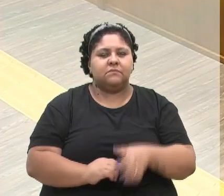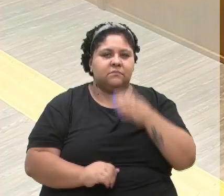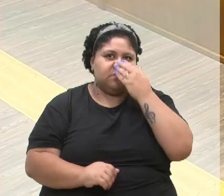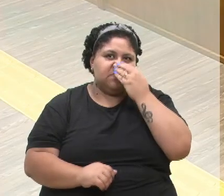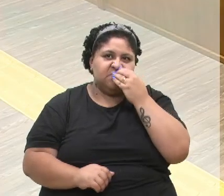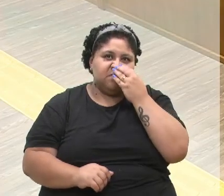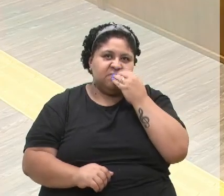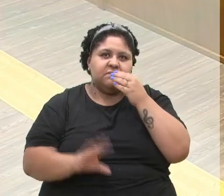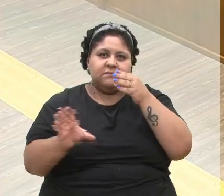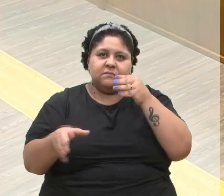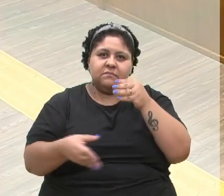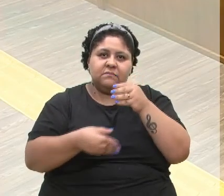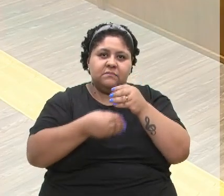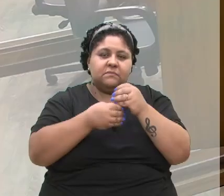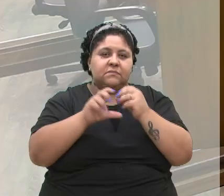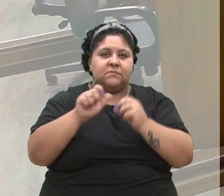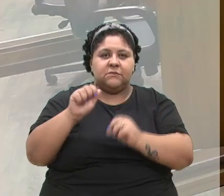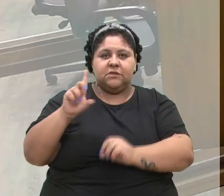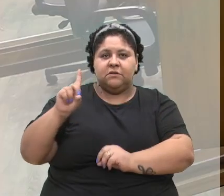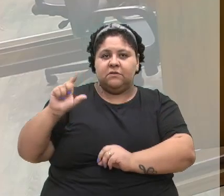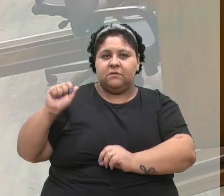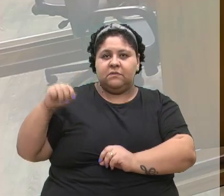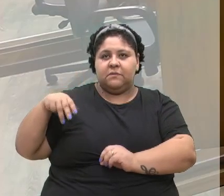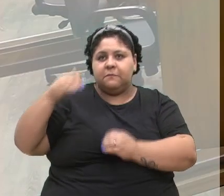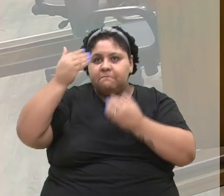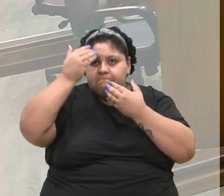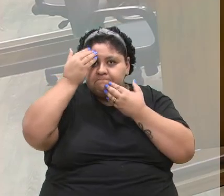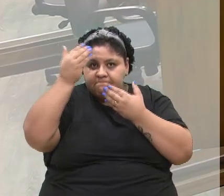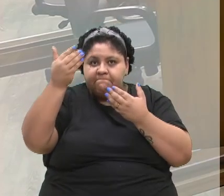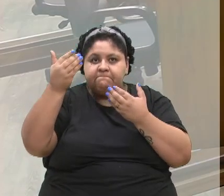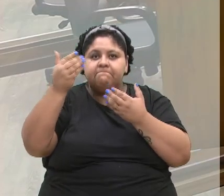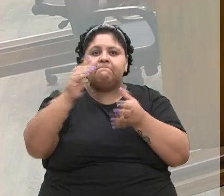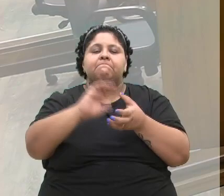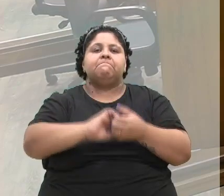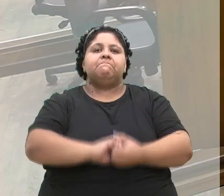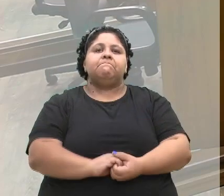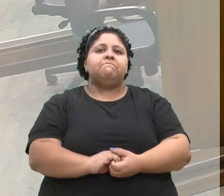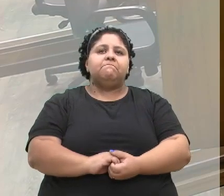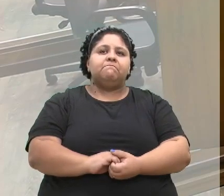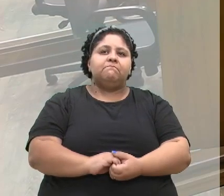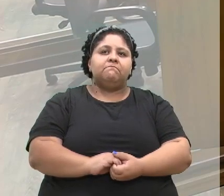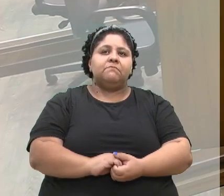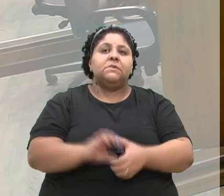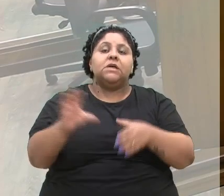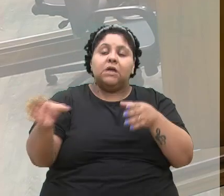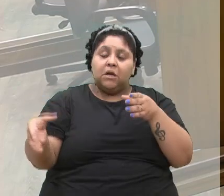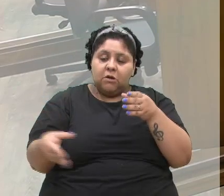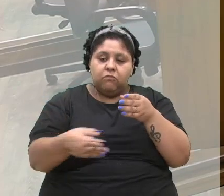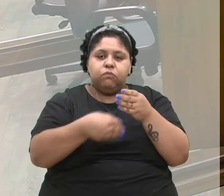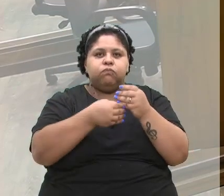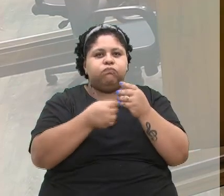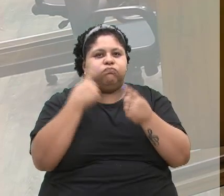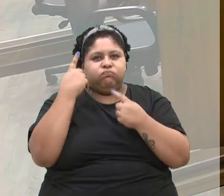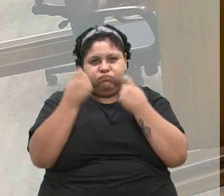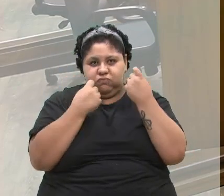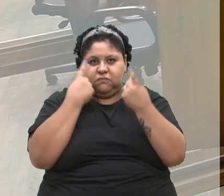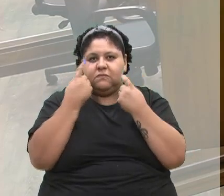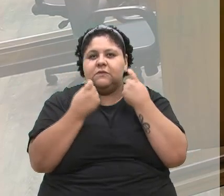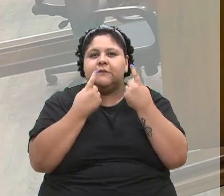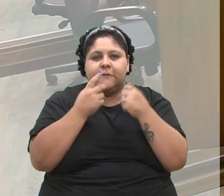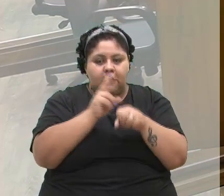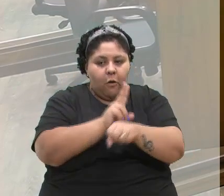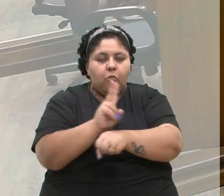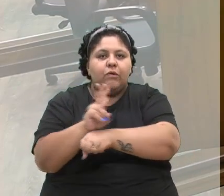parte, vereadorada. Muito obrigado, vereadora Gladys. Eu me somo, né, nessa preocupação em relação à